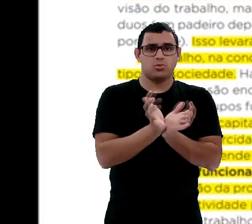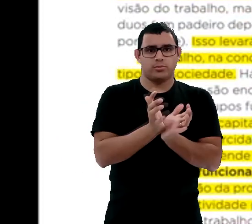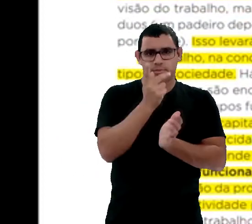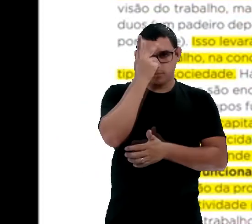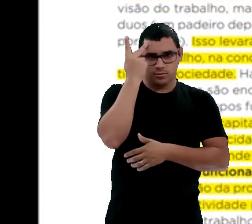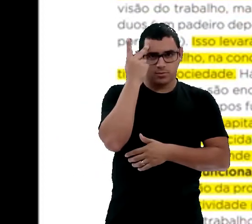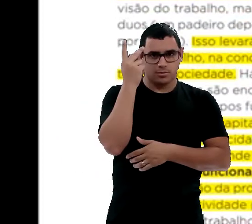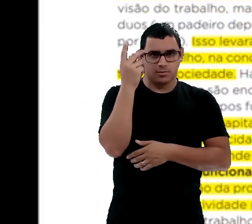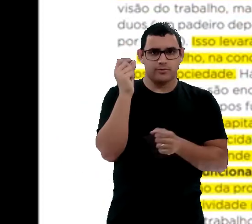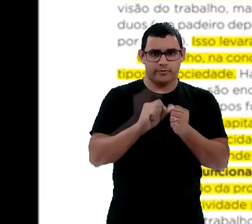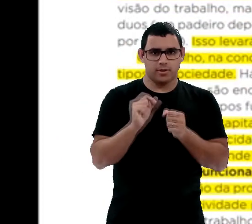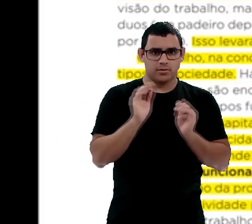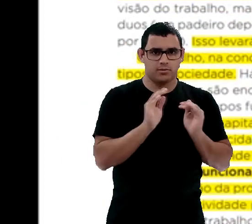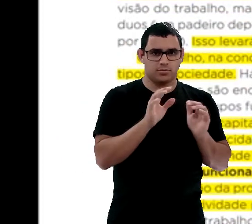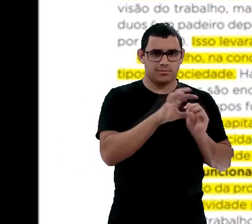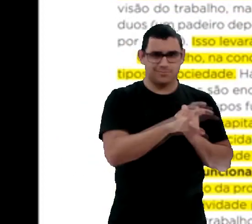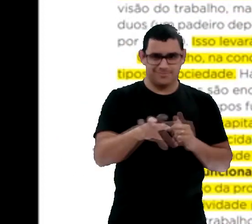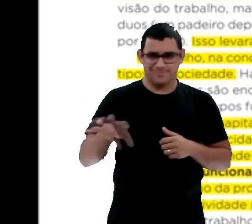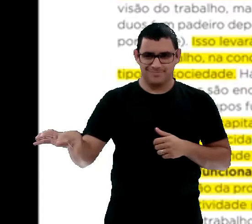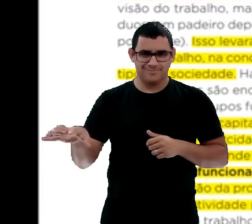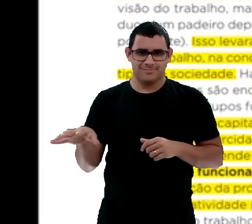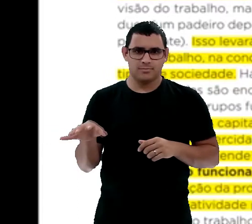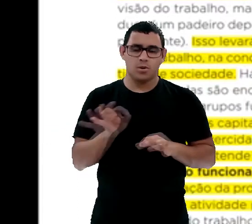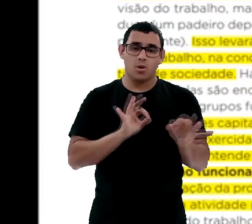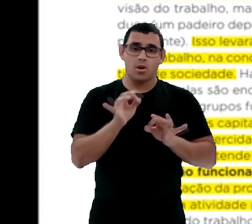determinada pessoa, determinado grupo de pessoas.